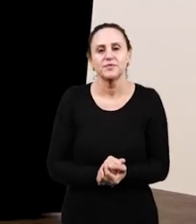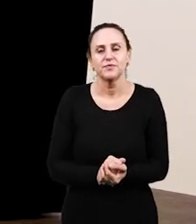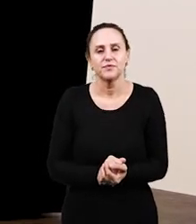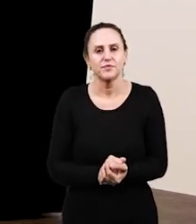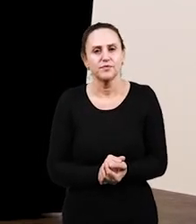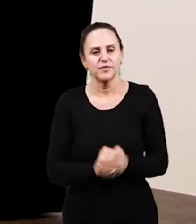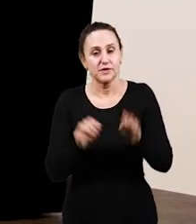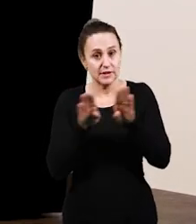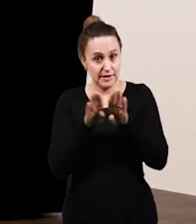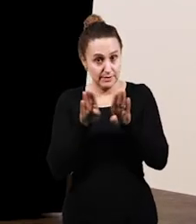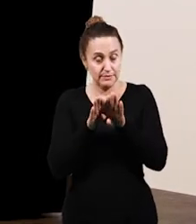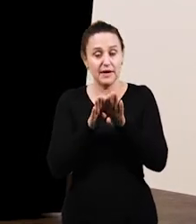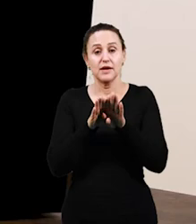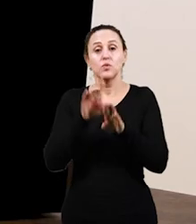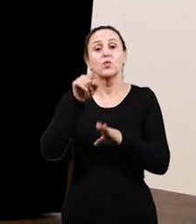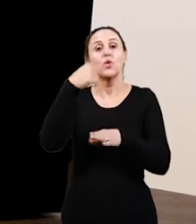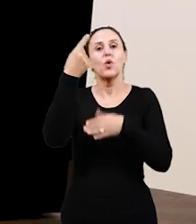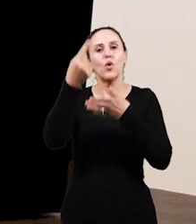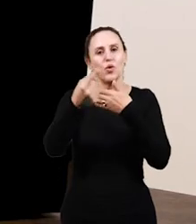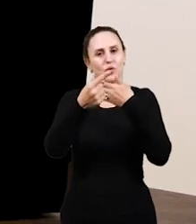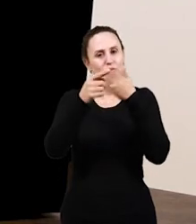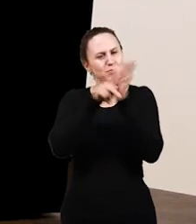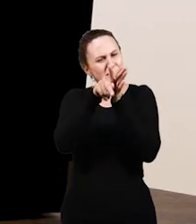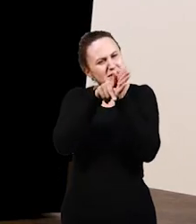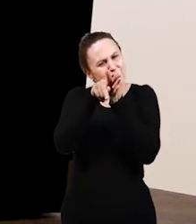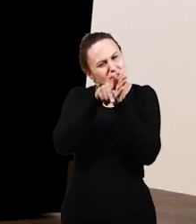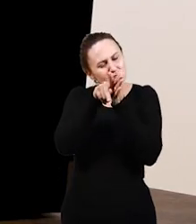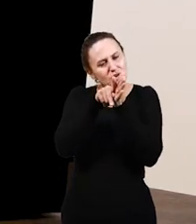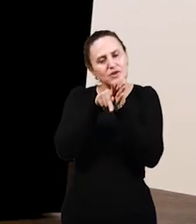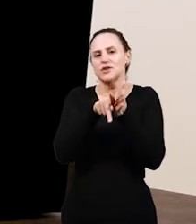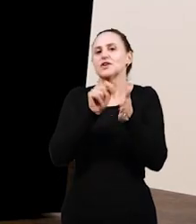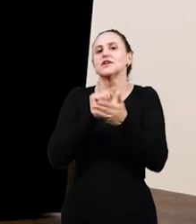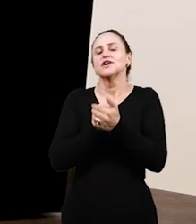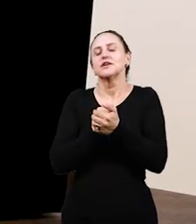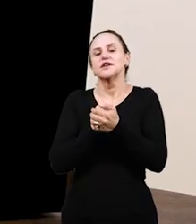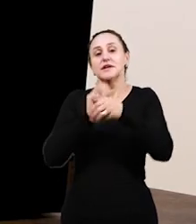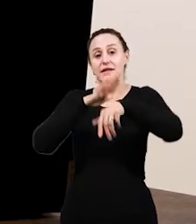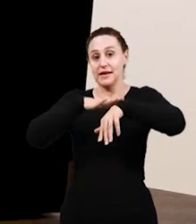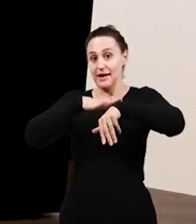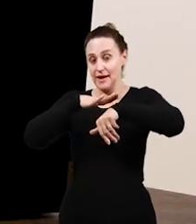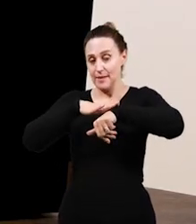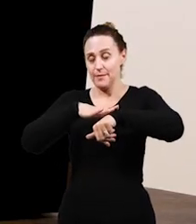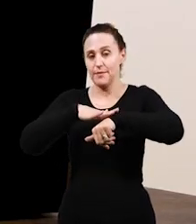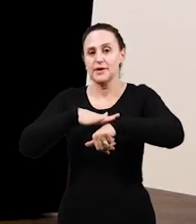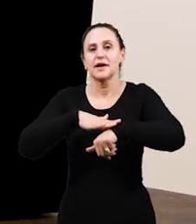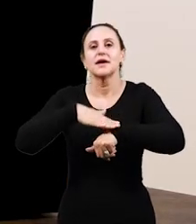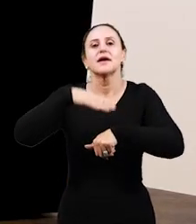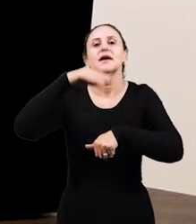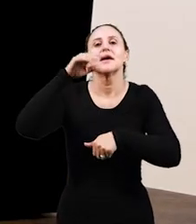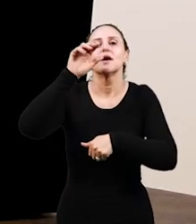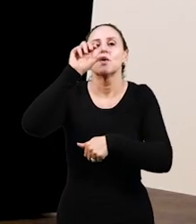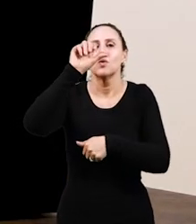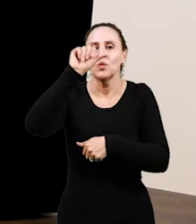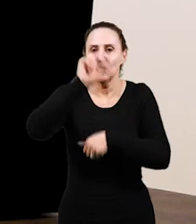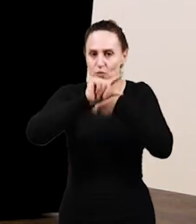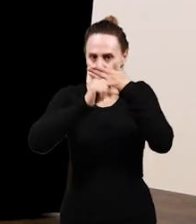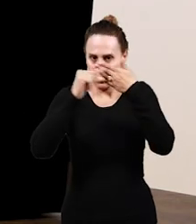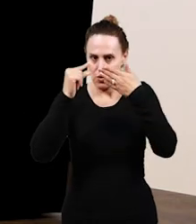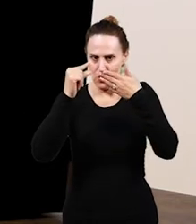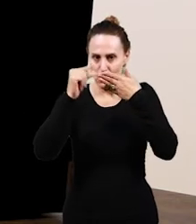um outro funcionalista dessa época é o André Martinez né É E ele tem uma direção